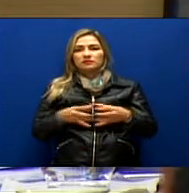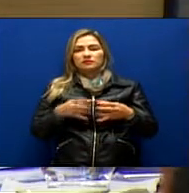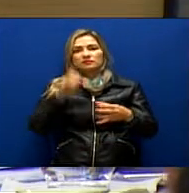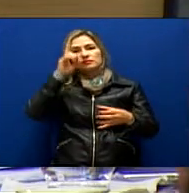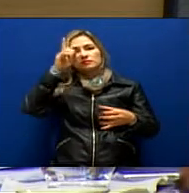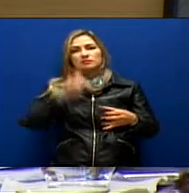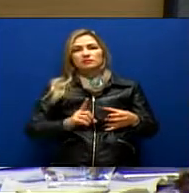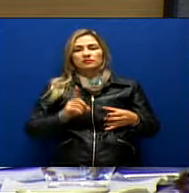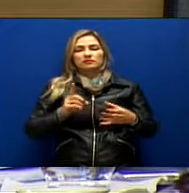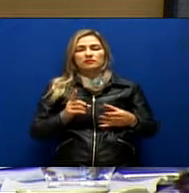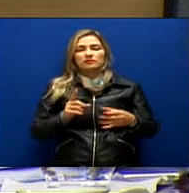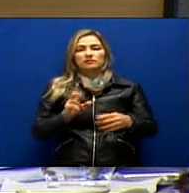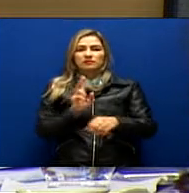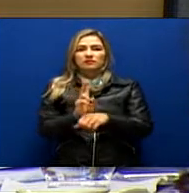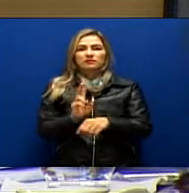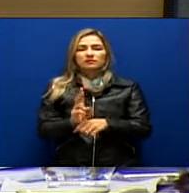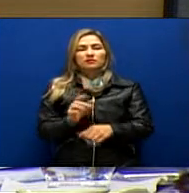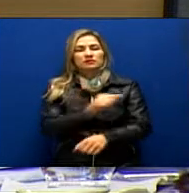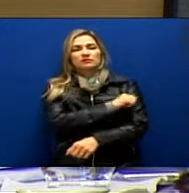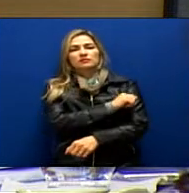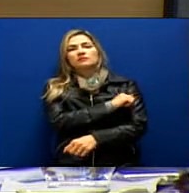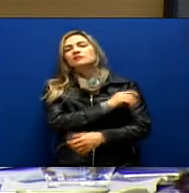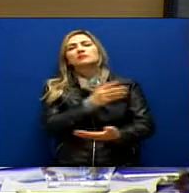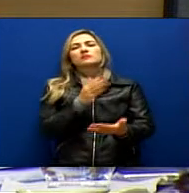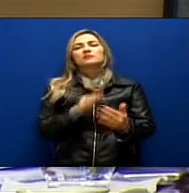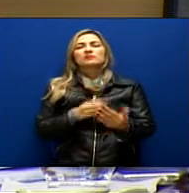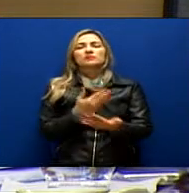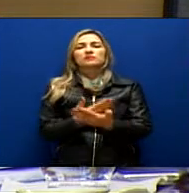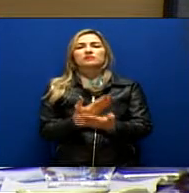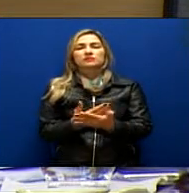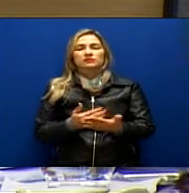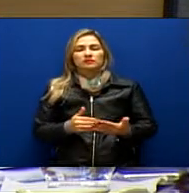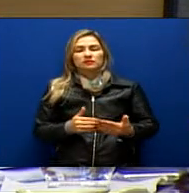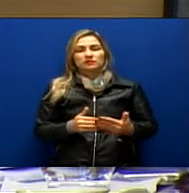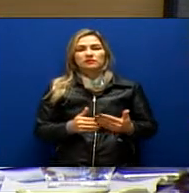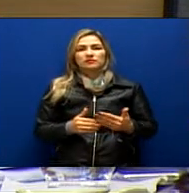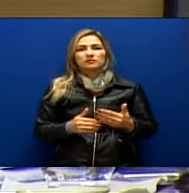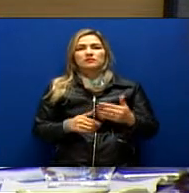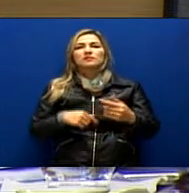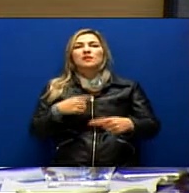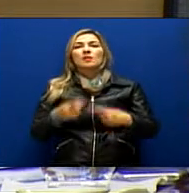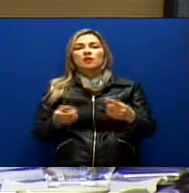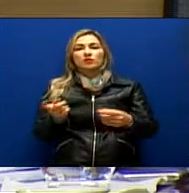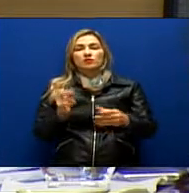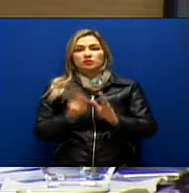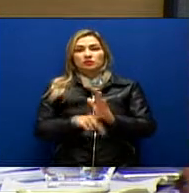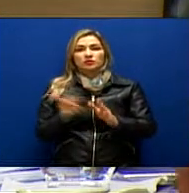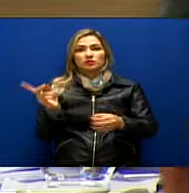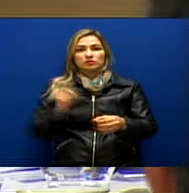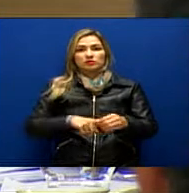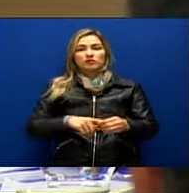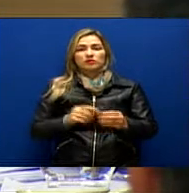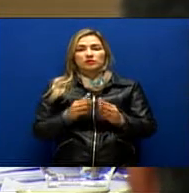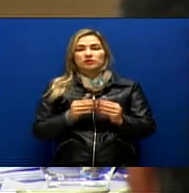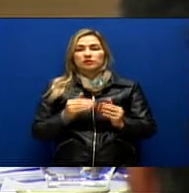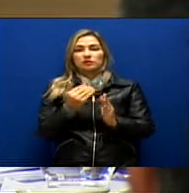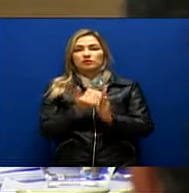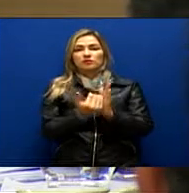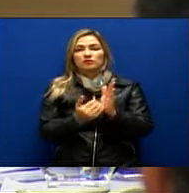ter a homenagem que houve à inversão de pauta, mas nós vamos votar o projeto depois. Eu vou pedir a inversão de pauta também do projeto aqui, tá bom? Só aguarda